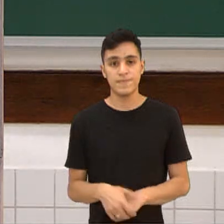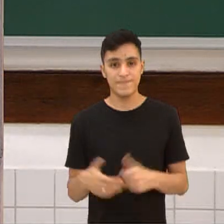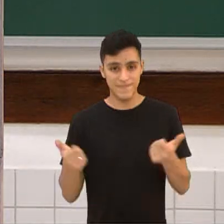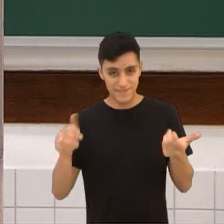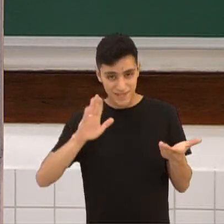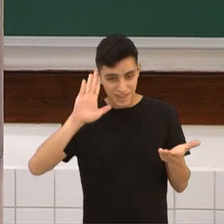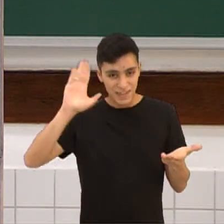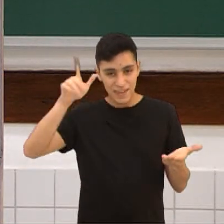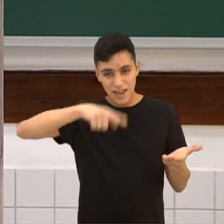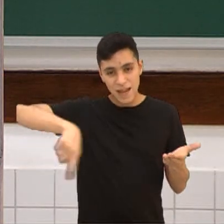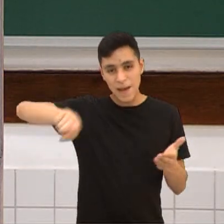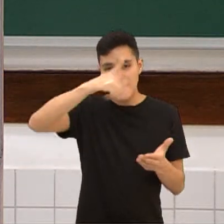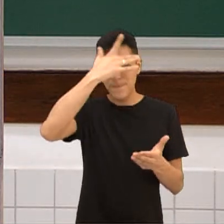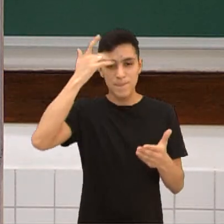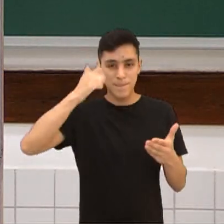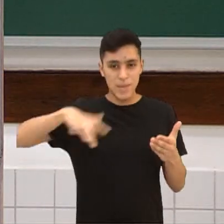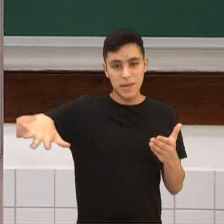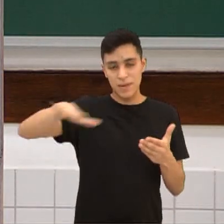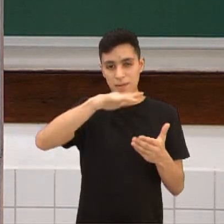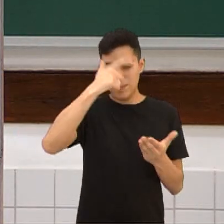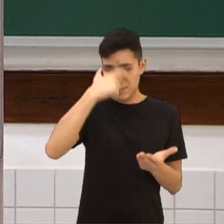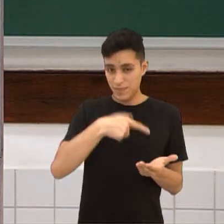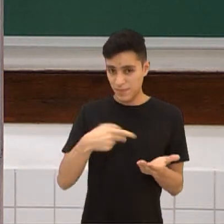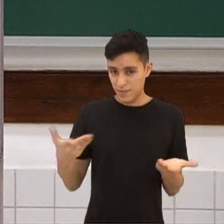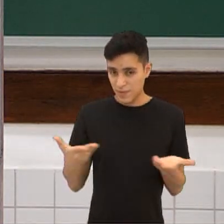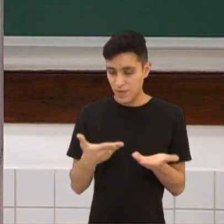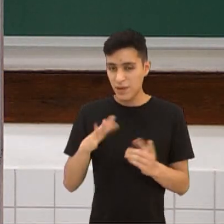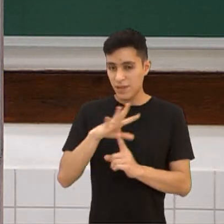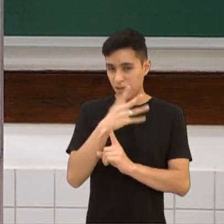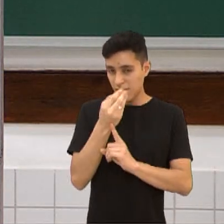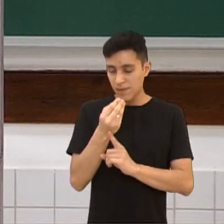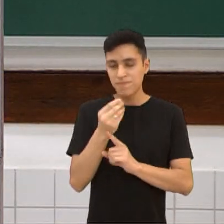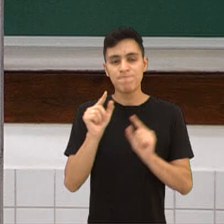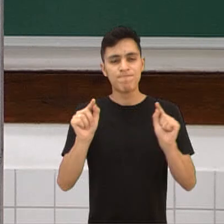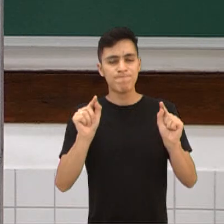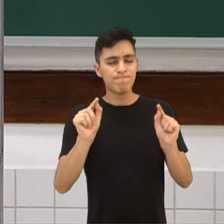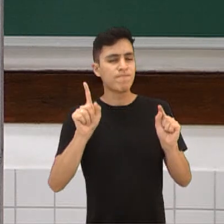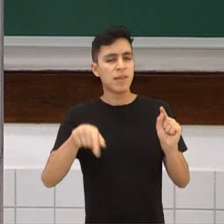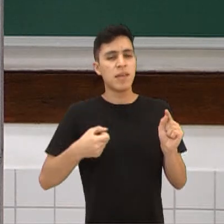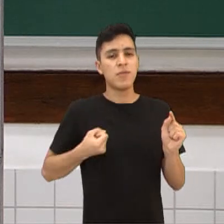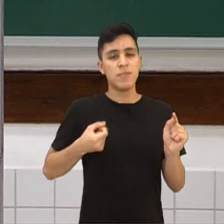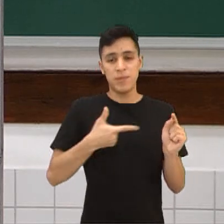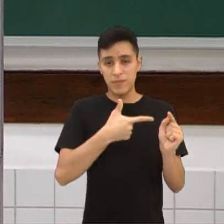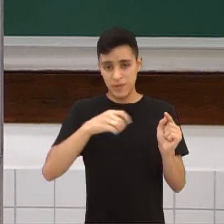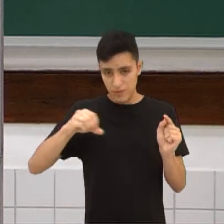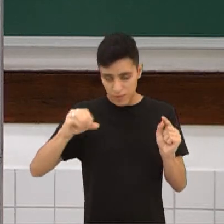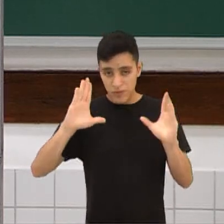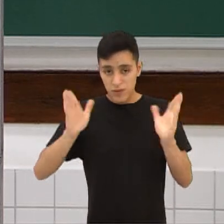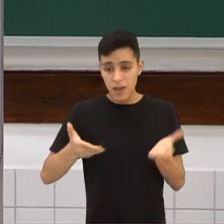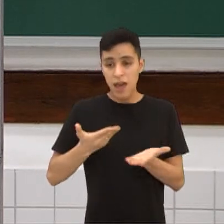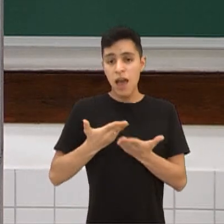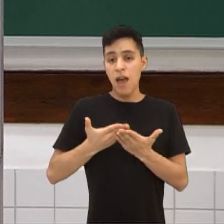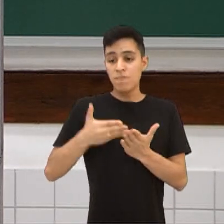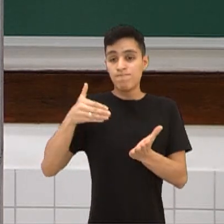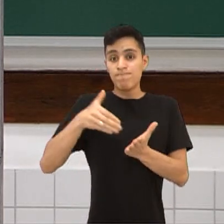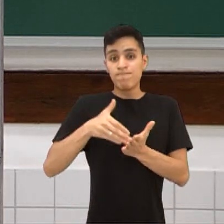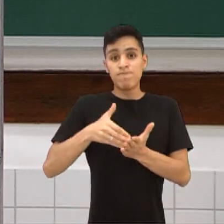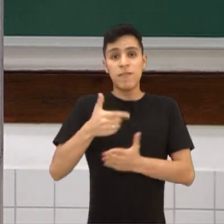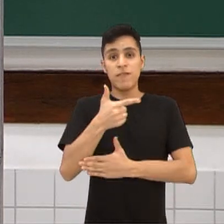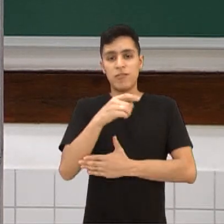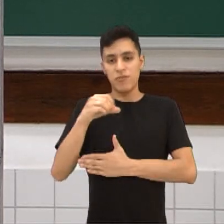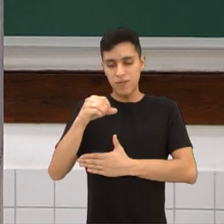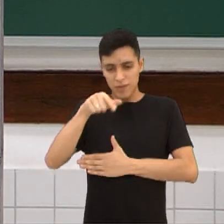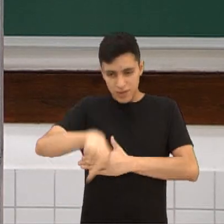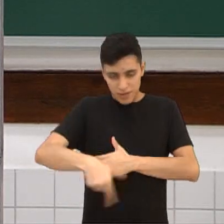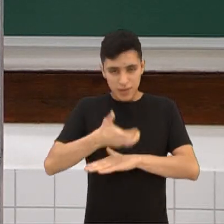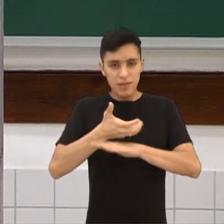Olá pessoal, tudo bom? Professor José Carlos Queller, aqui com vocês com a nossa aula 29. Já estamos na aula 29 da disciplina